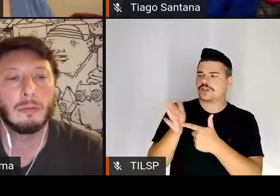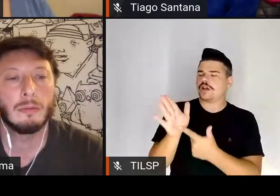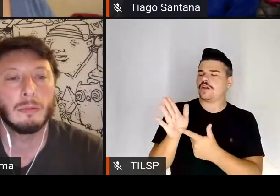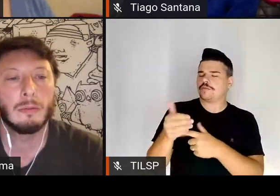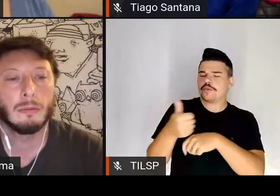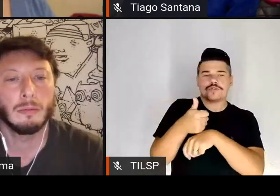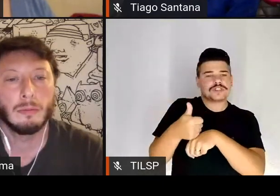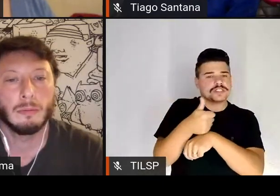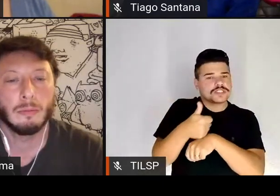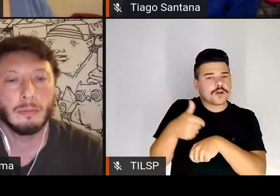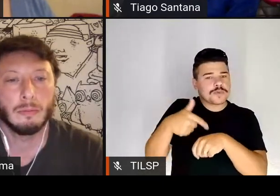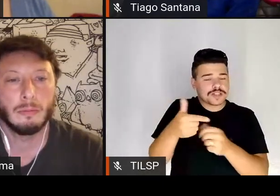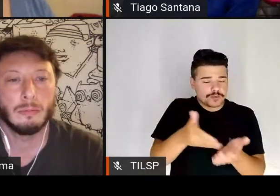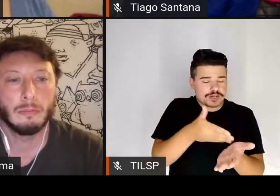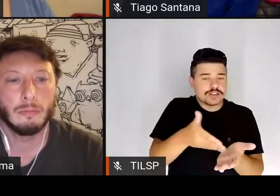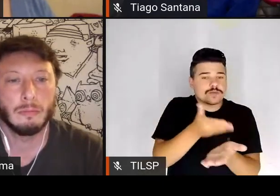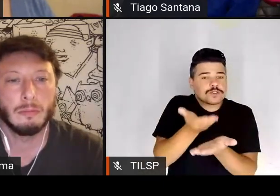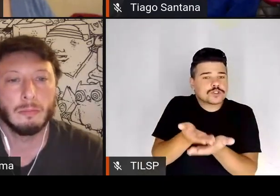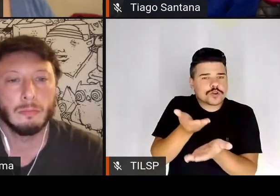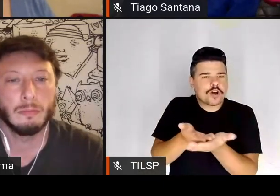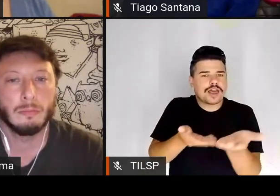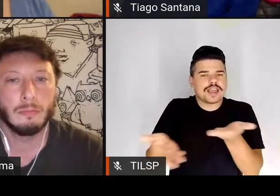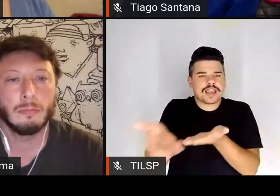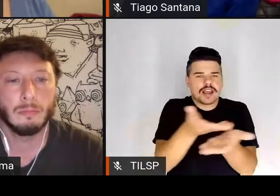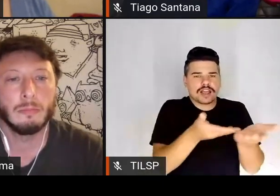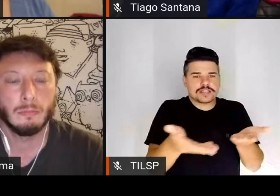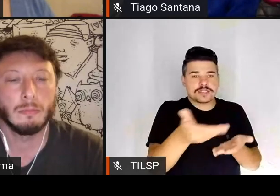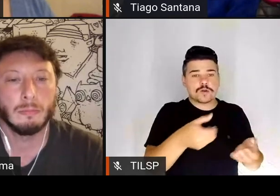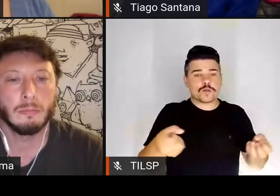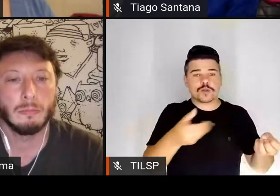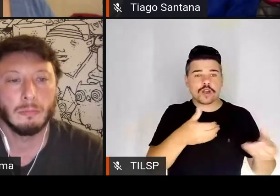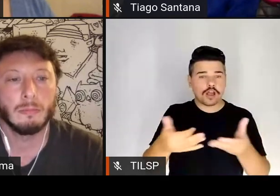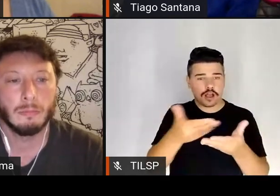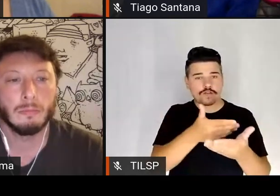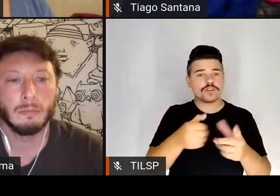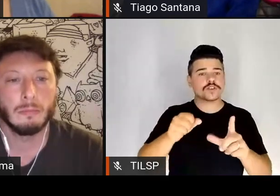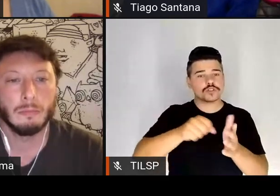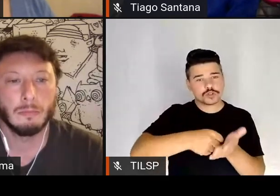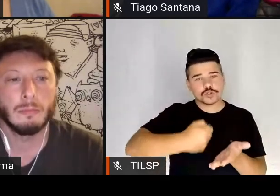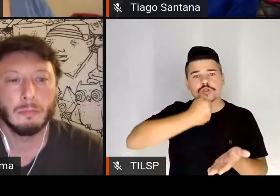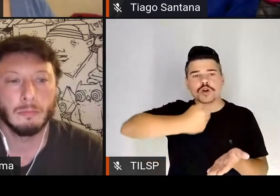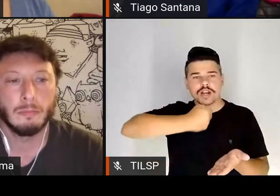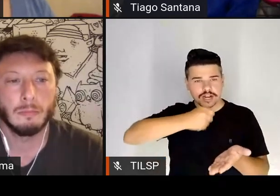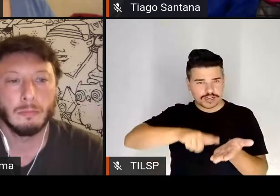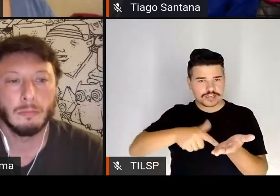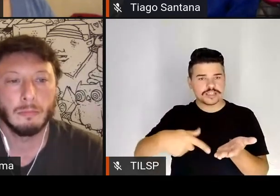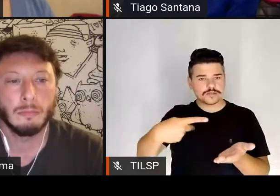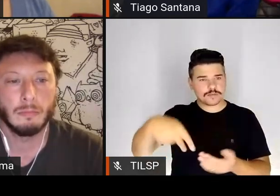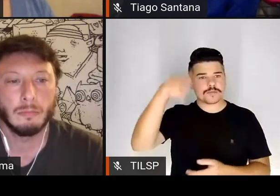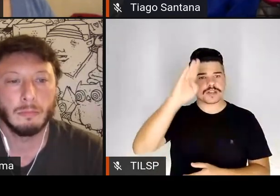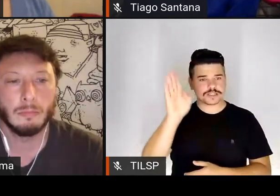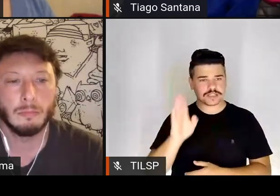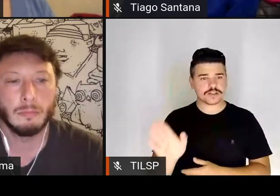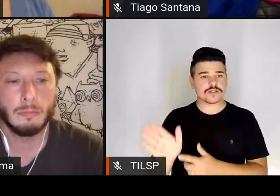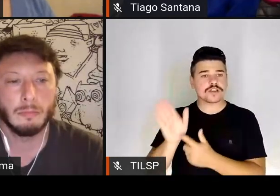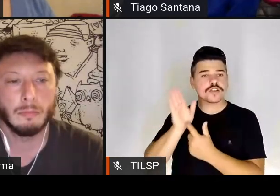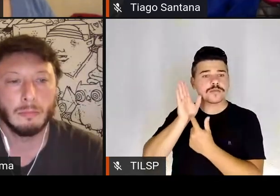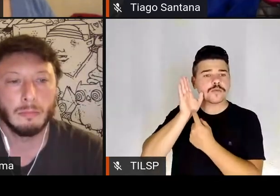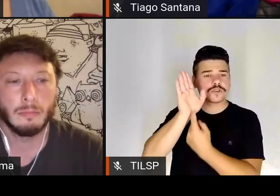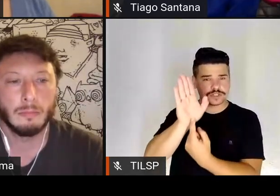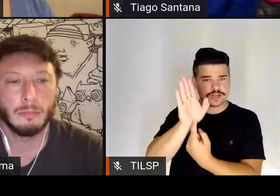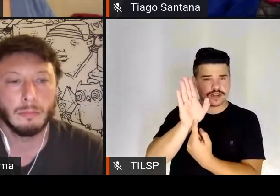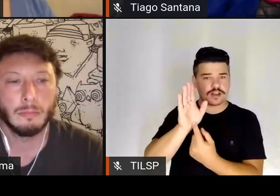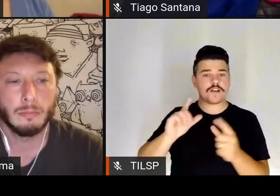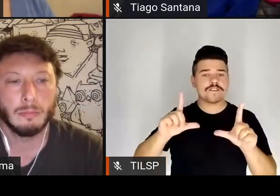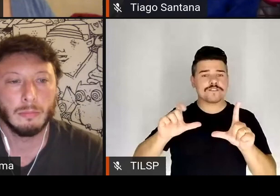é um livro para novas gerações de jornalismo brasileiro. E mostrar essa última foto desse